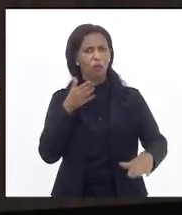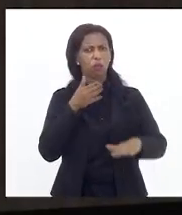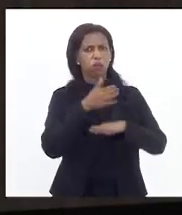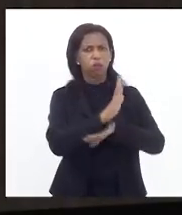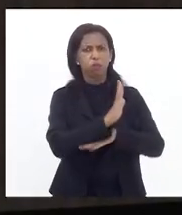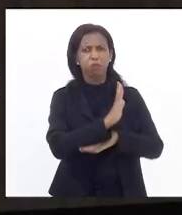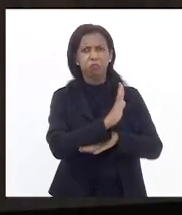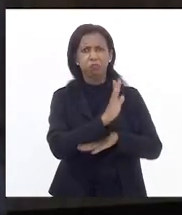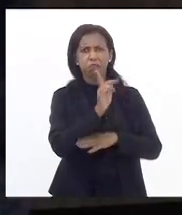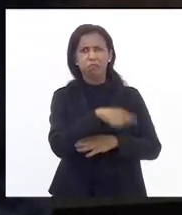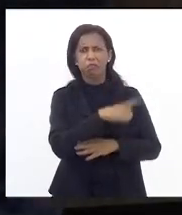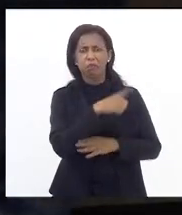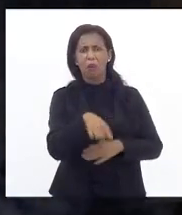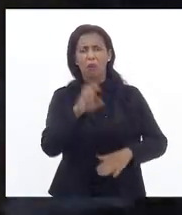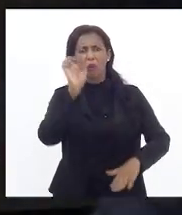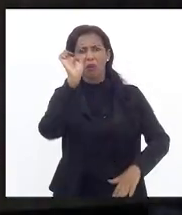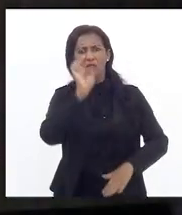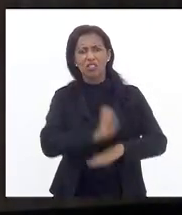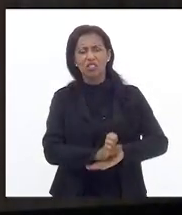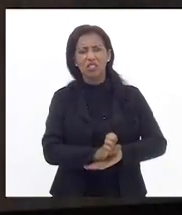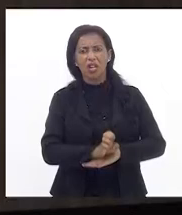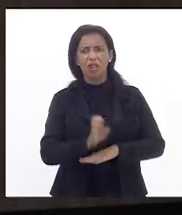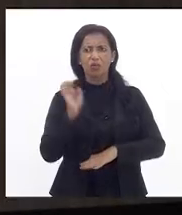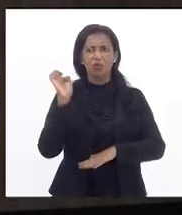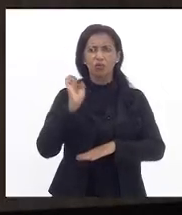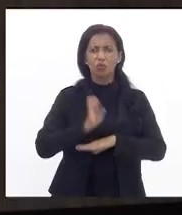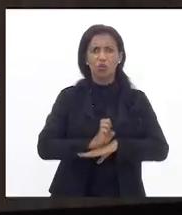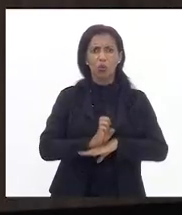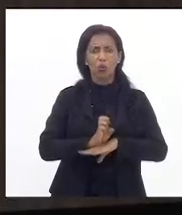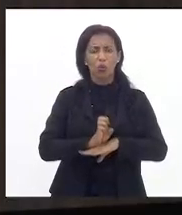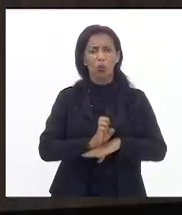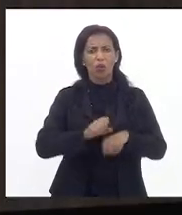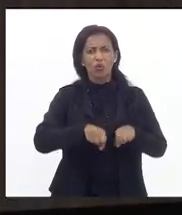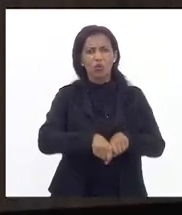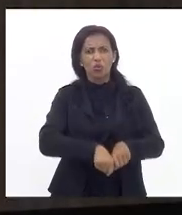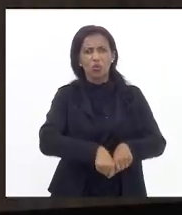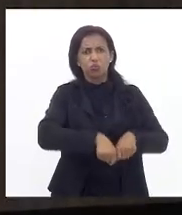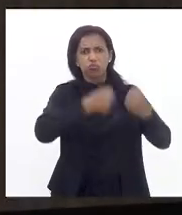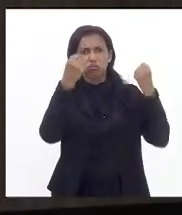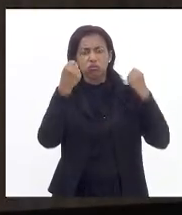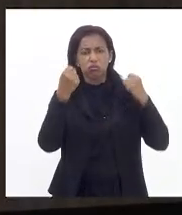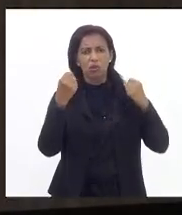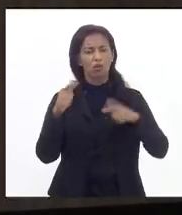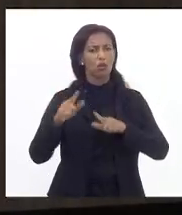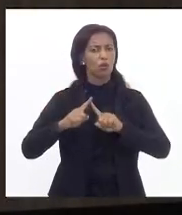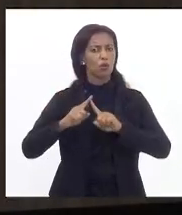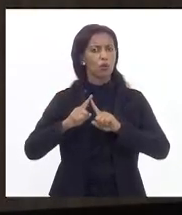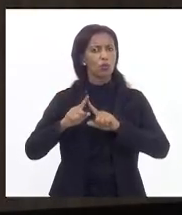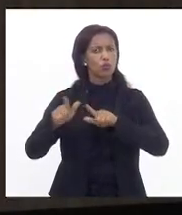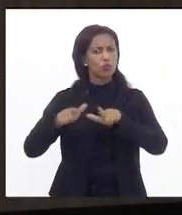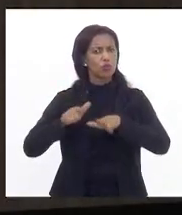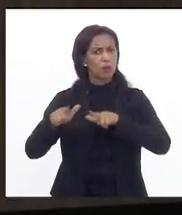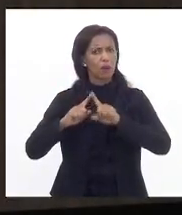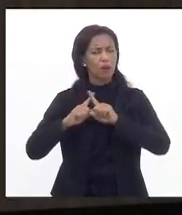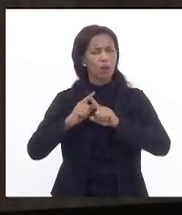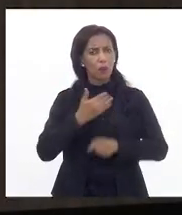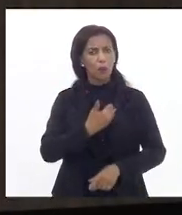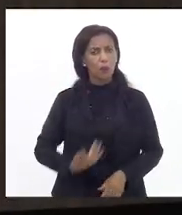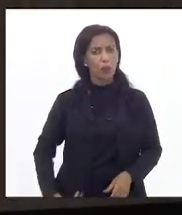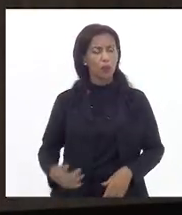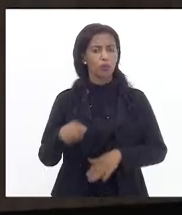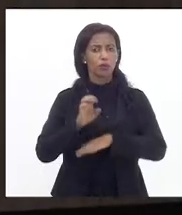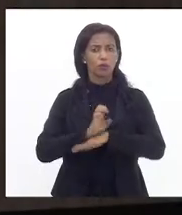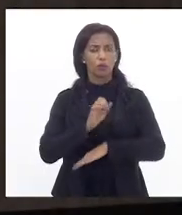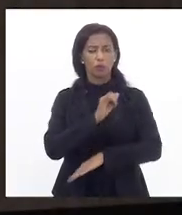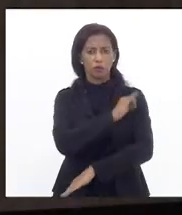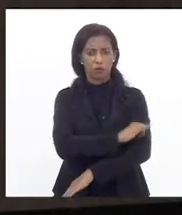com esse estado que é um estado que destruirá o serviço a públicos do Rio